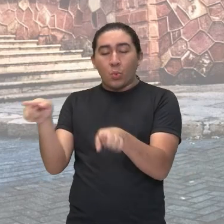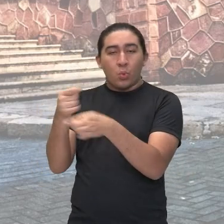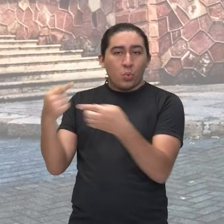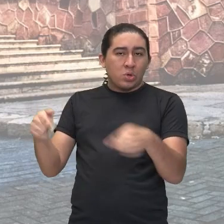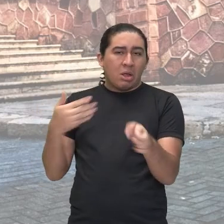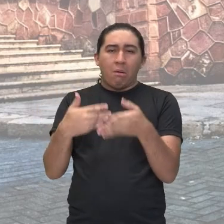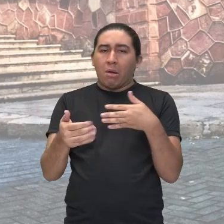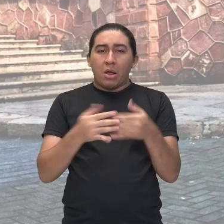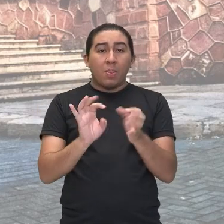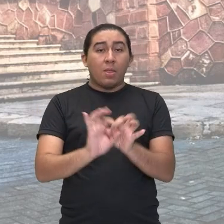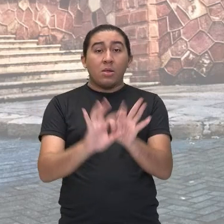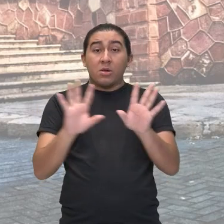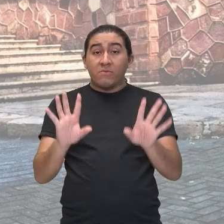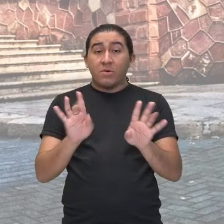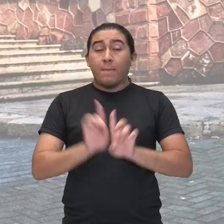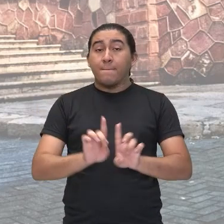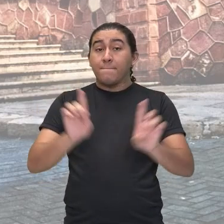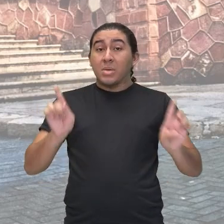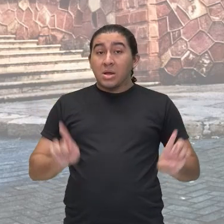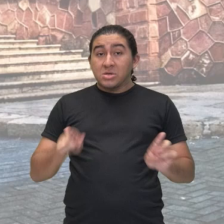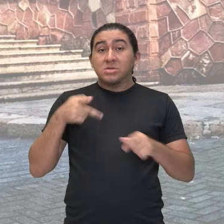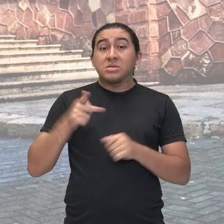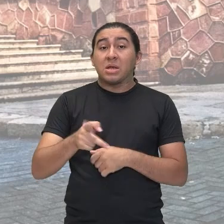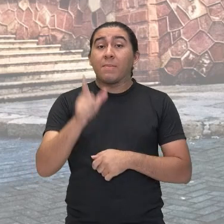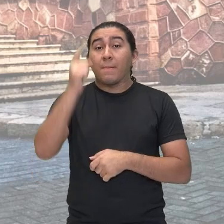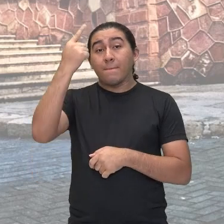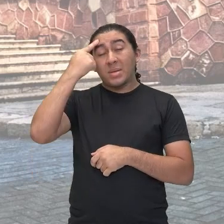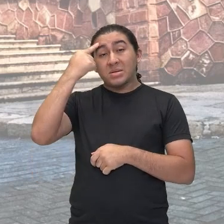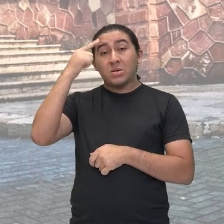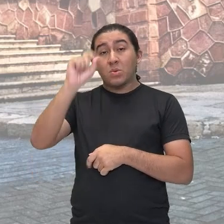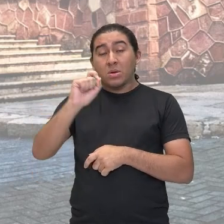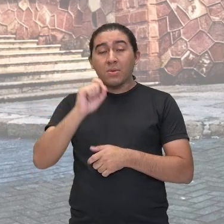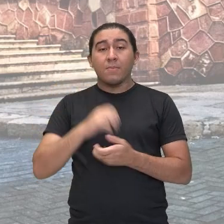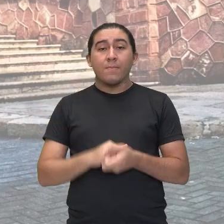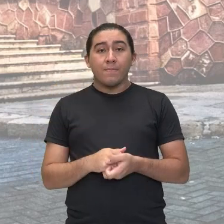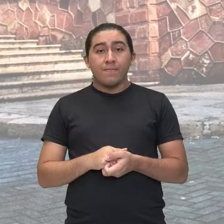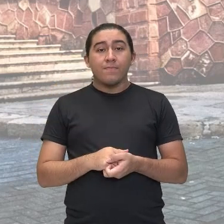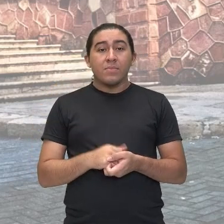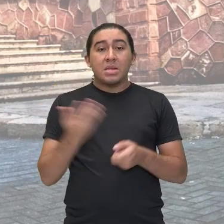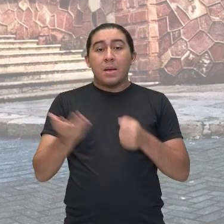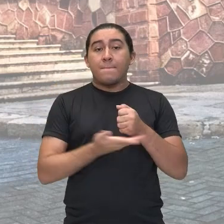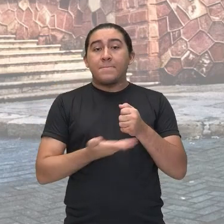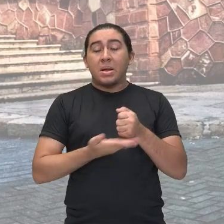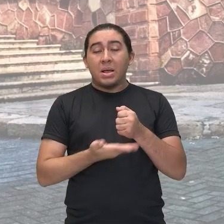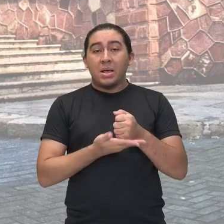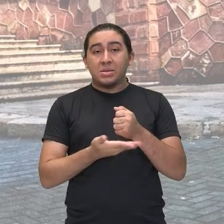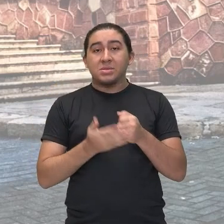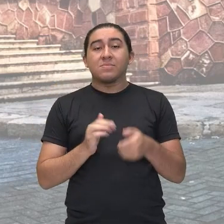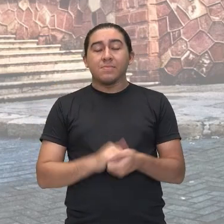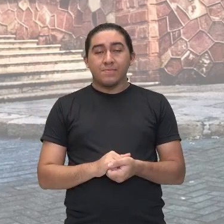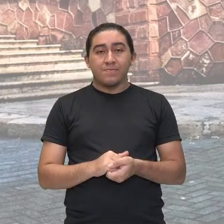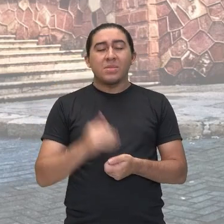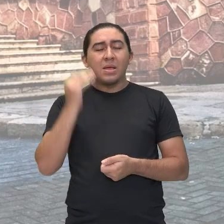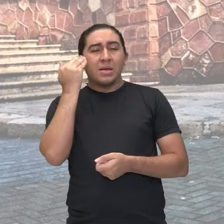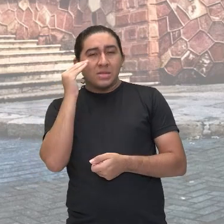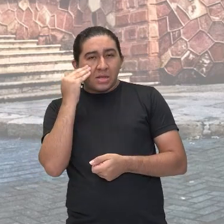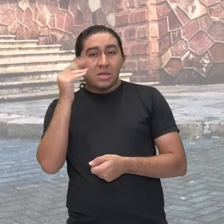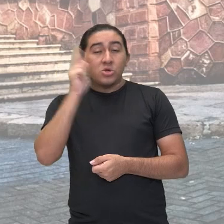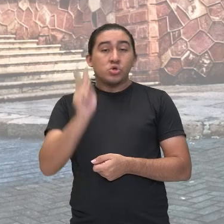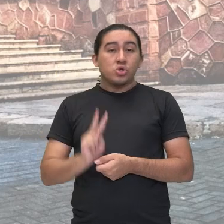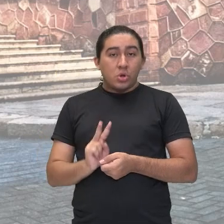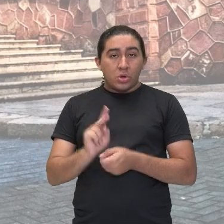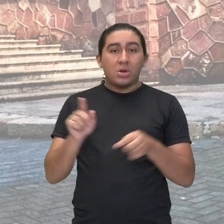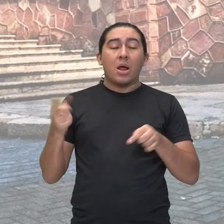música, mas sempre recordando que a essência, compreendendo que a história,